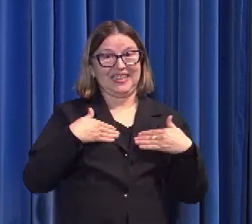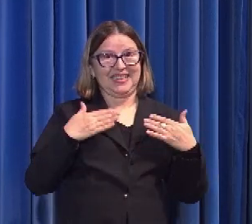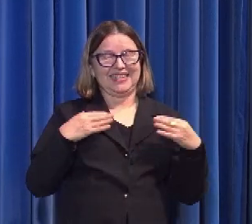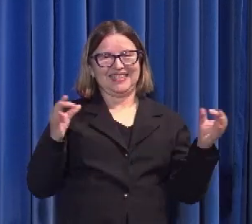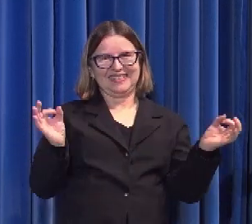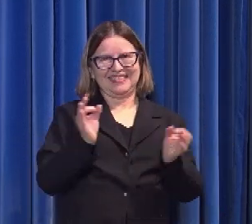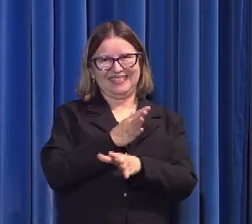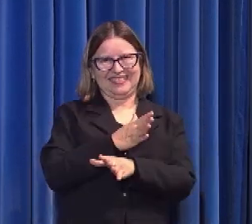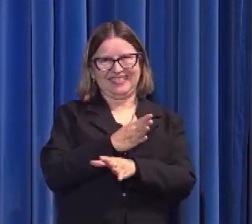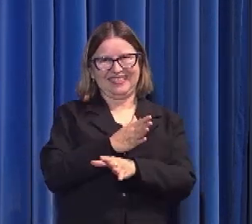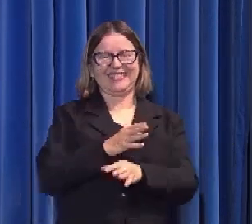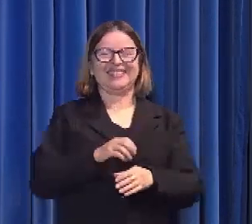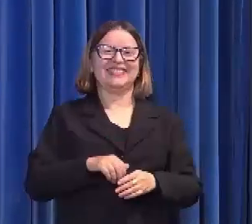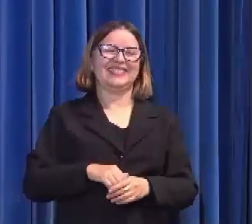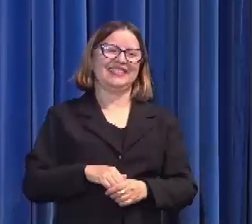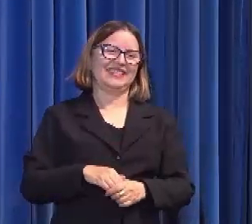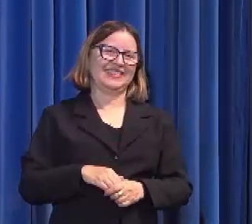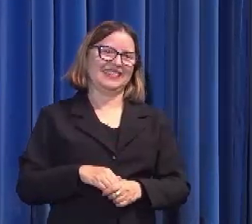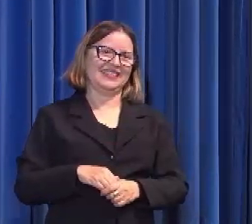completo